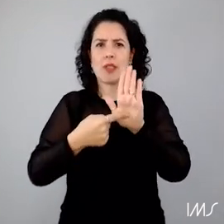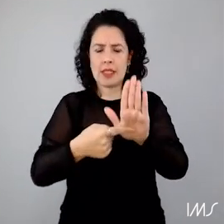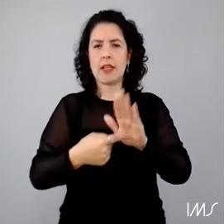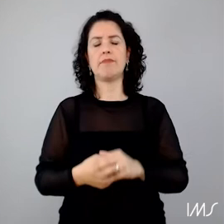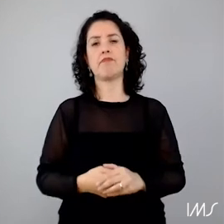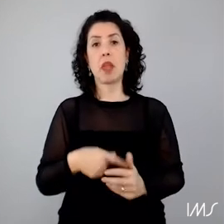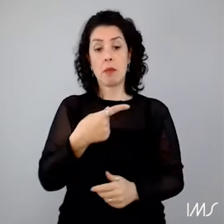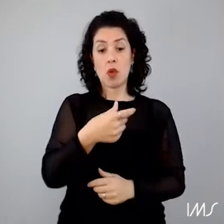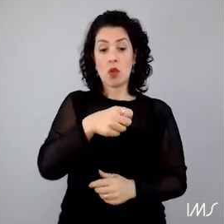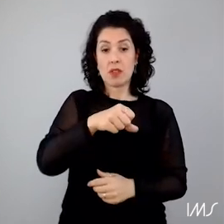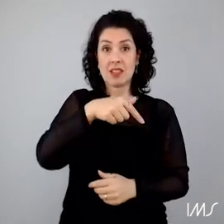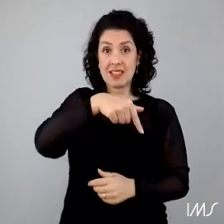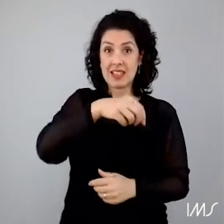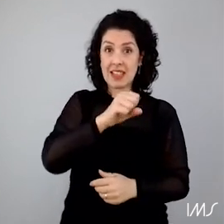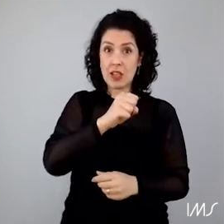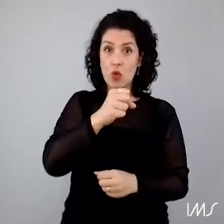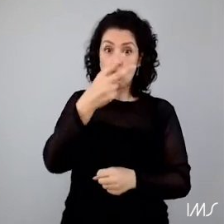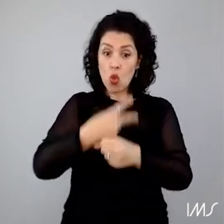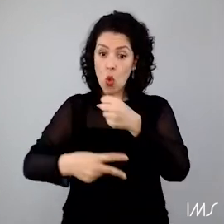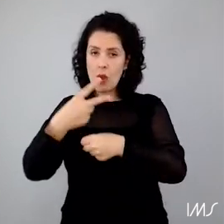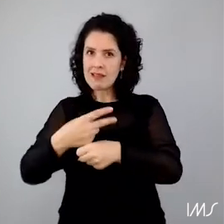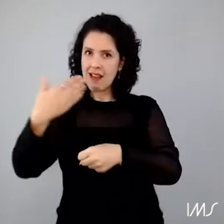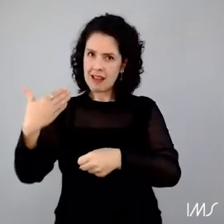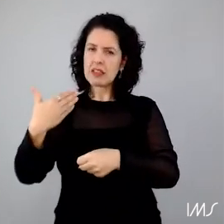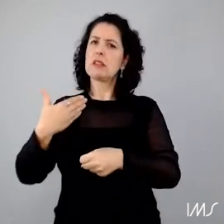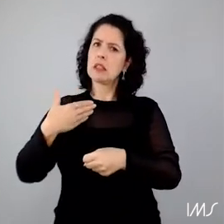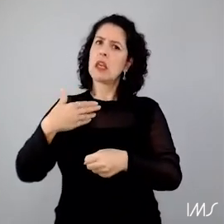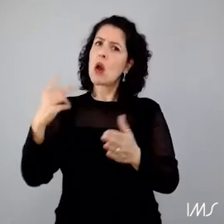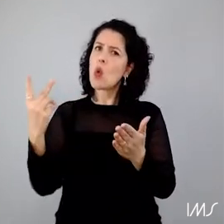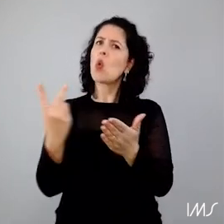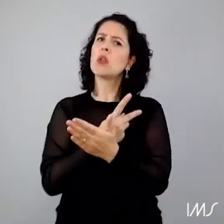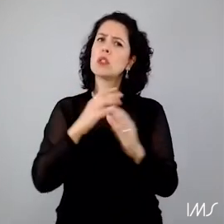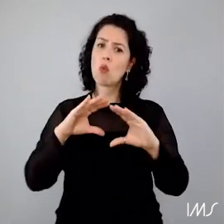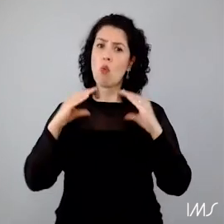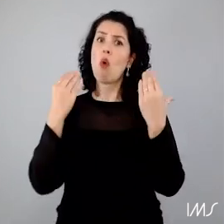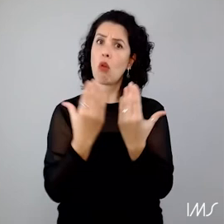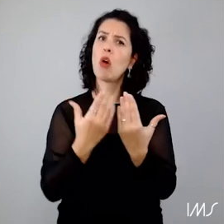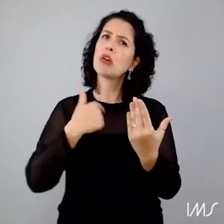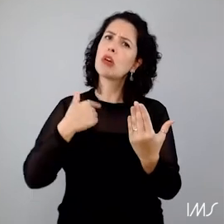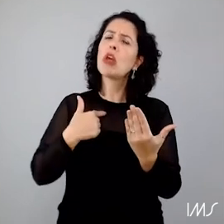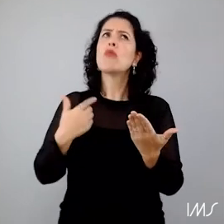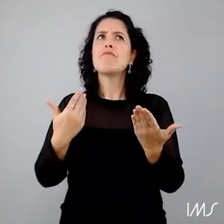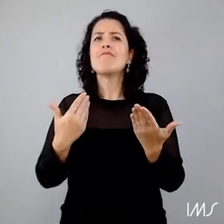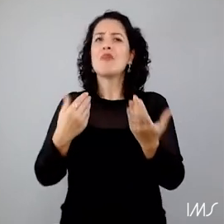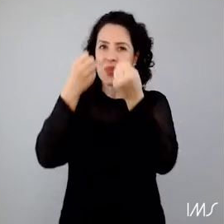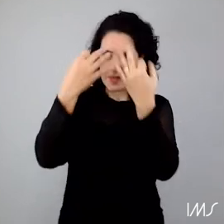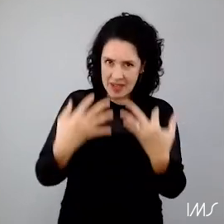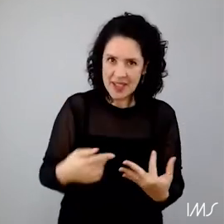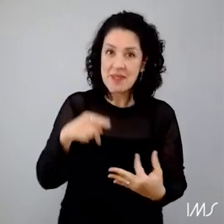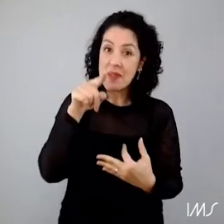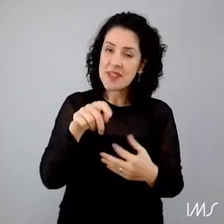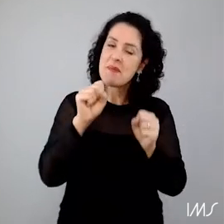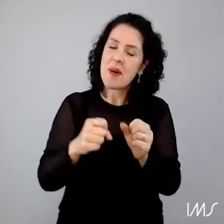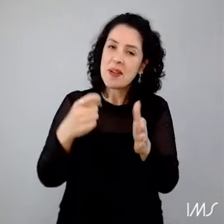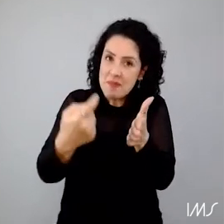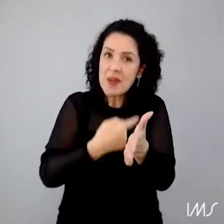essa intervenção para você poder fazer as outras questões, Alessandra. Eu apresentava essa